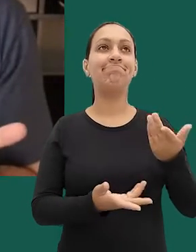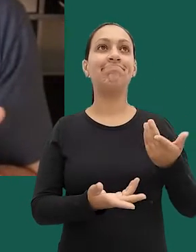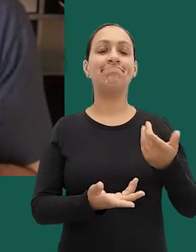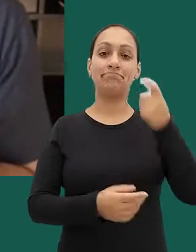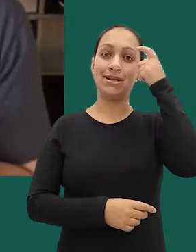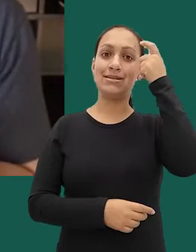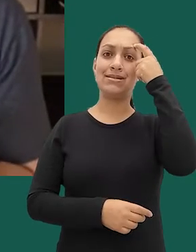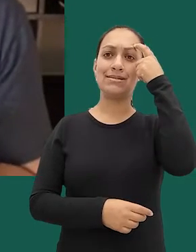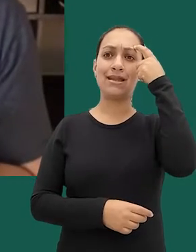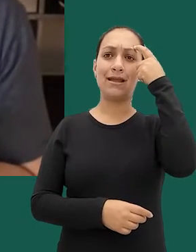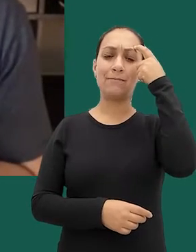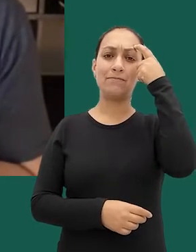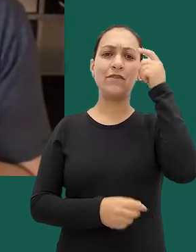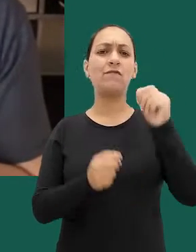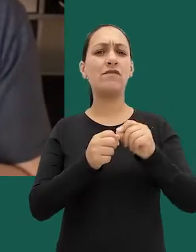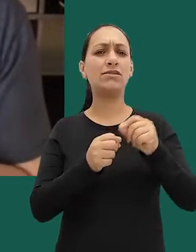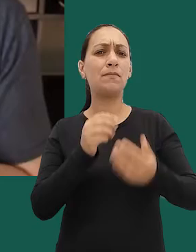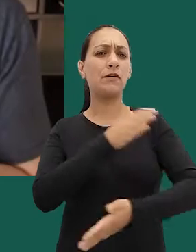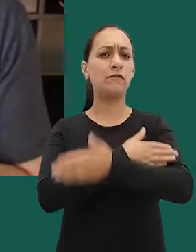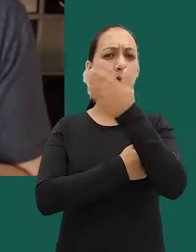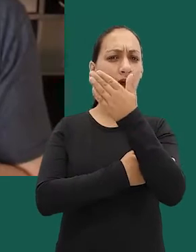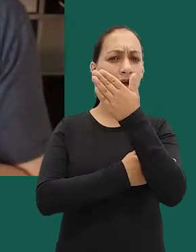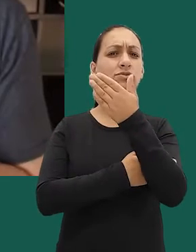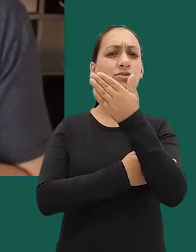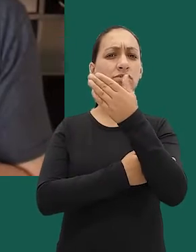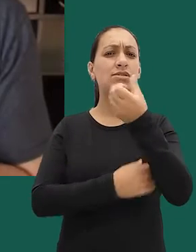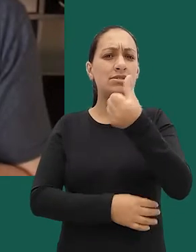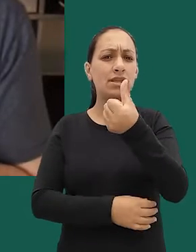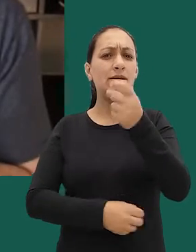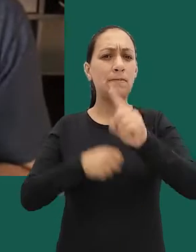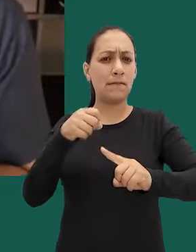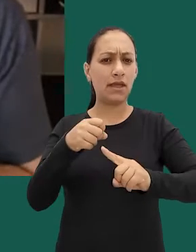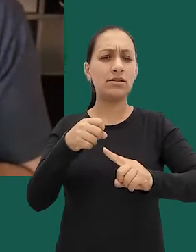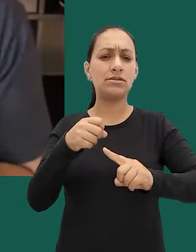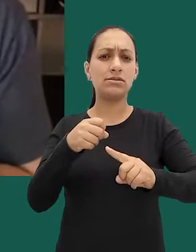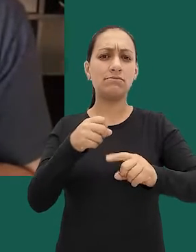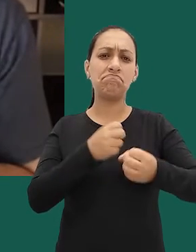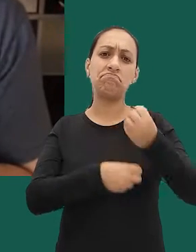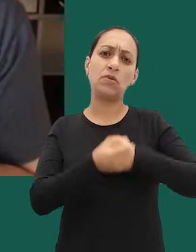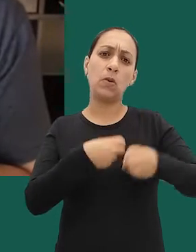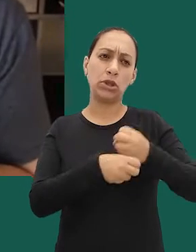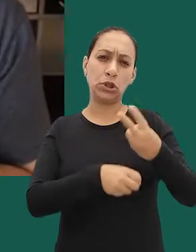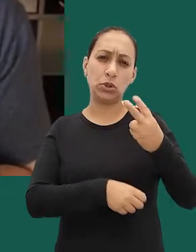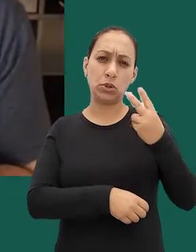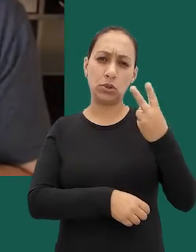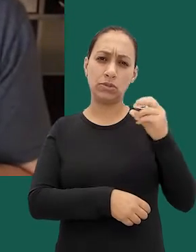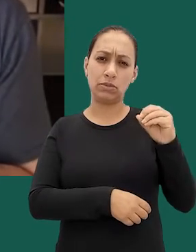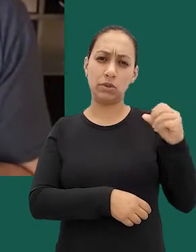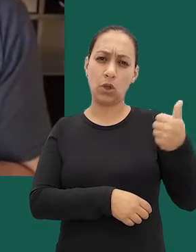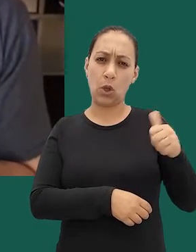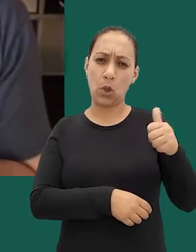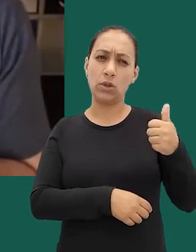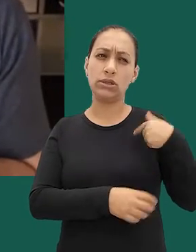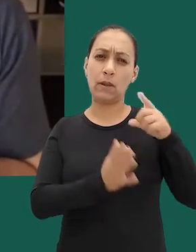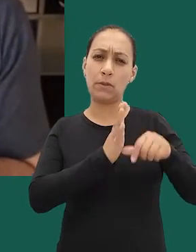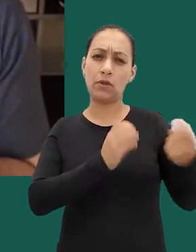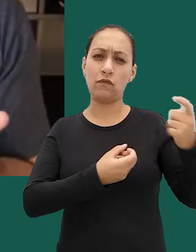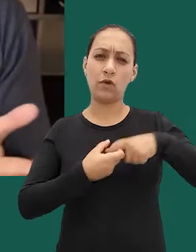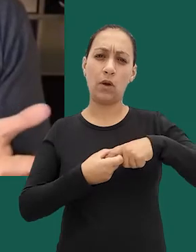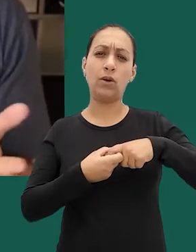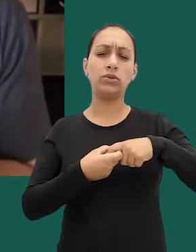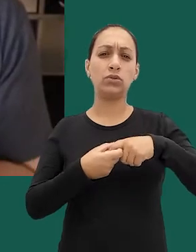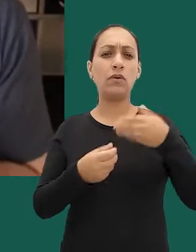pensei, de repente eu faço um intercâmbio, vou para lá 6 meses em 2011, e depois eu volto e eu aplico para a vaga.